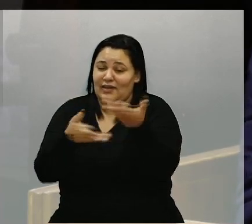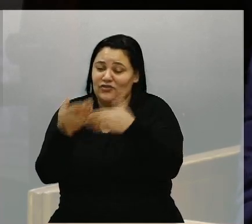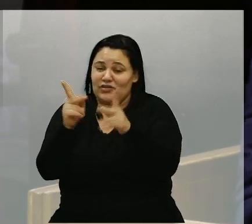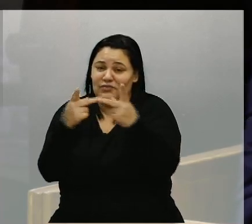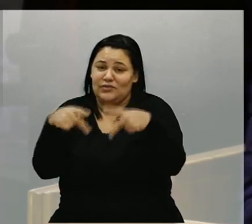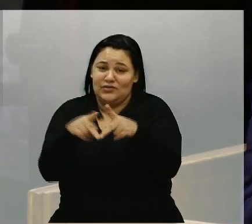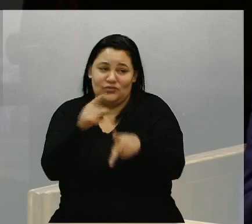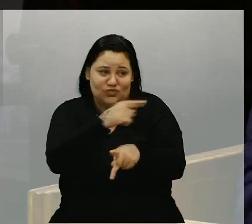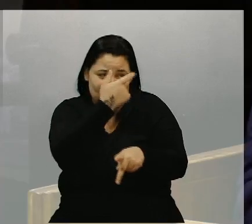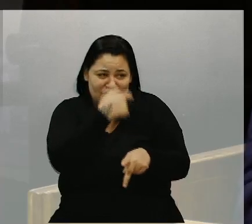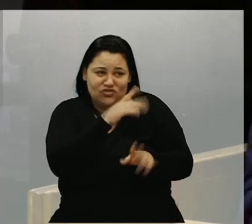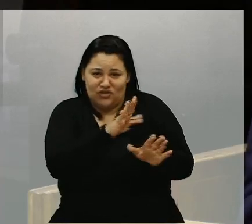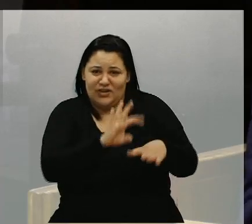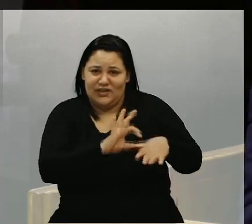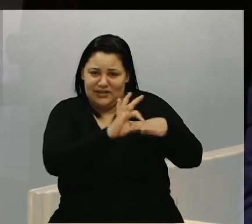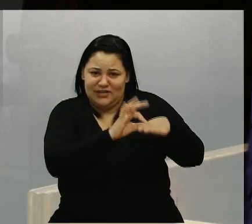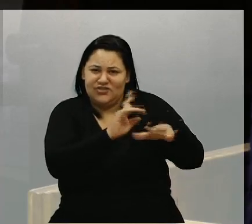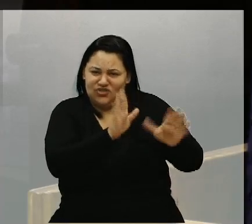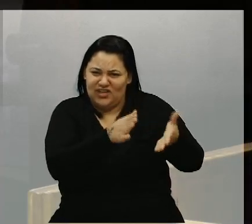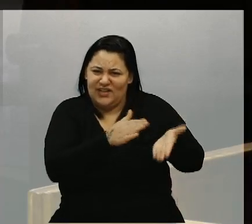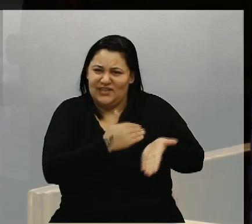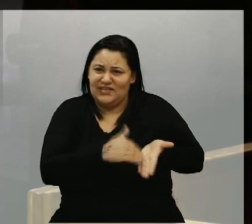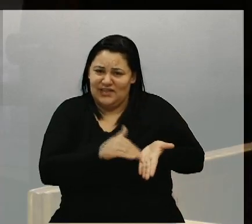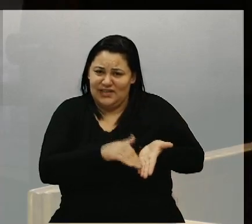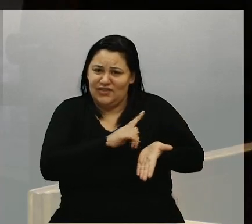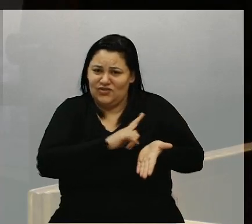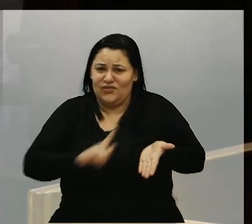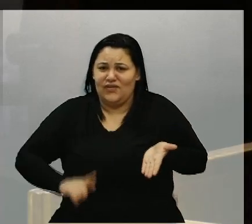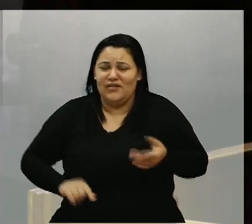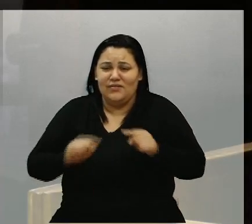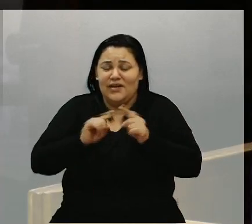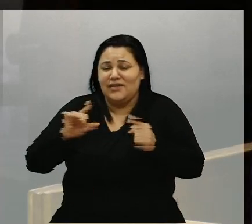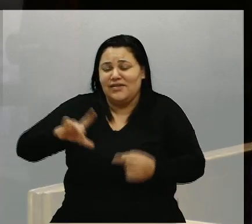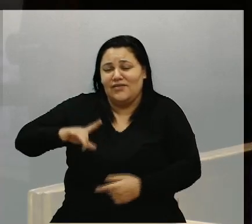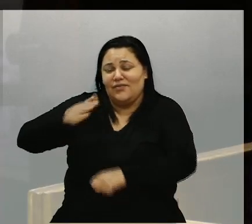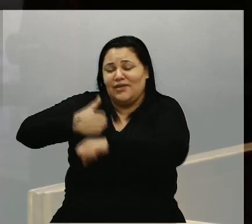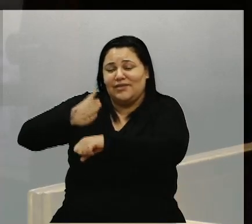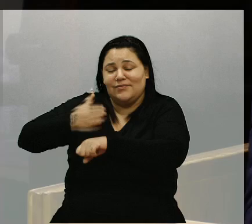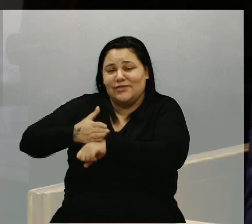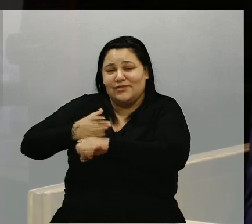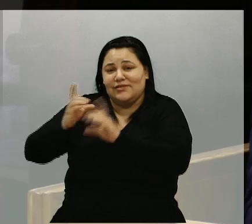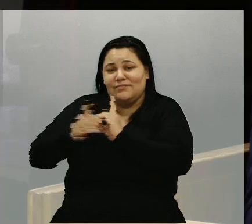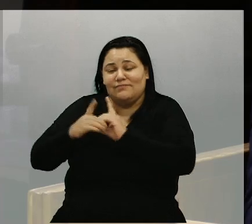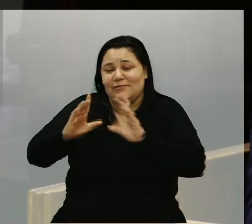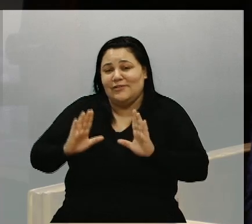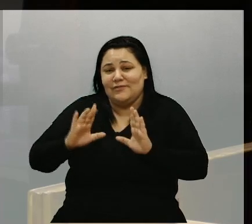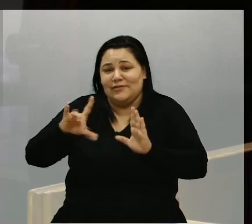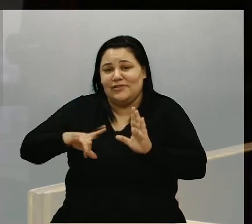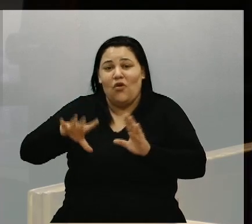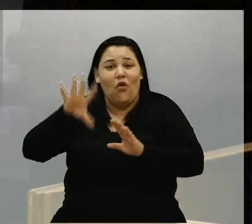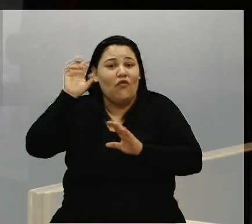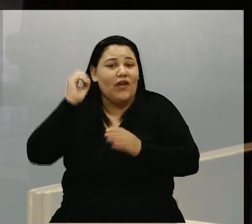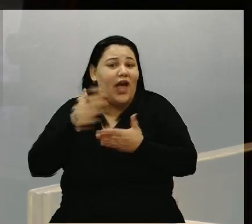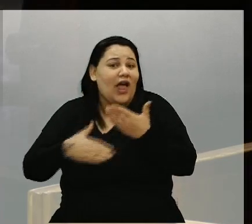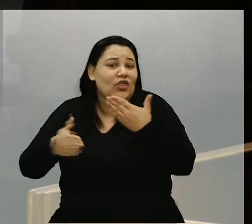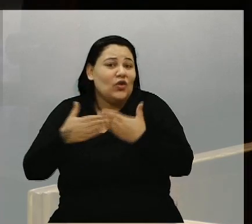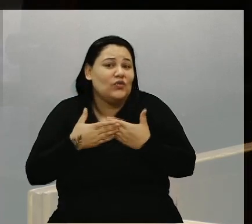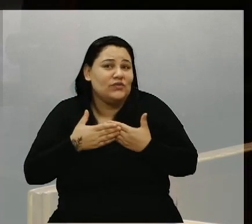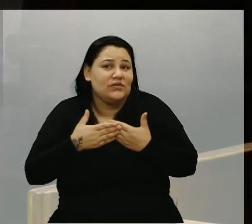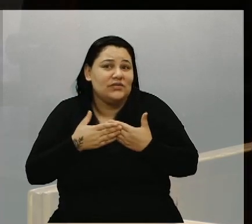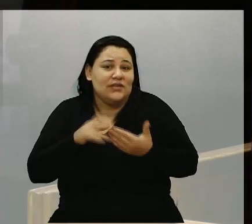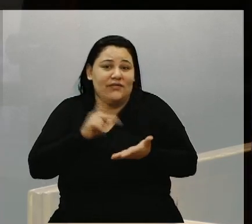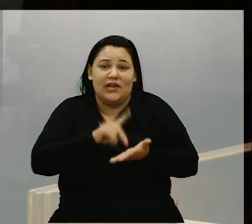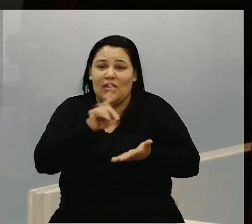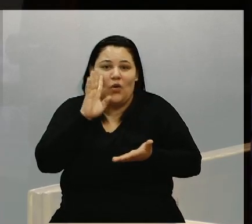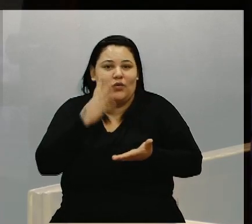foi secretário, né? Foi secretário de governo, mas esteve em governos minimamente democráticos que ouviam a todos, que não é o que acontece. Aliás,